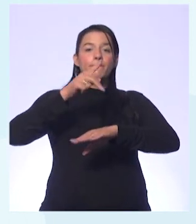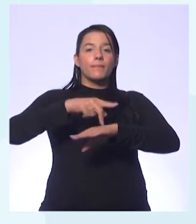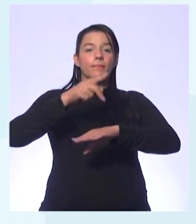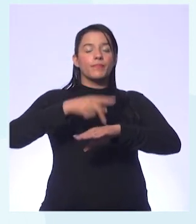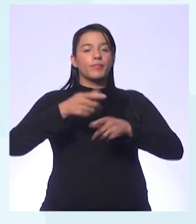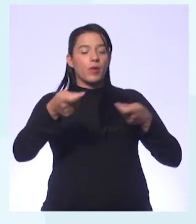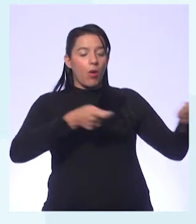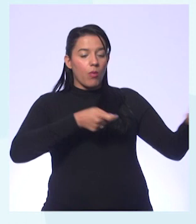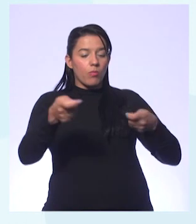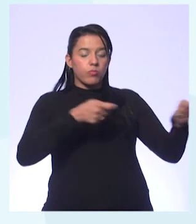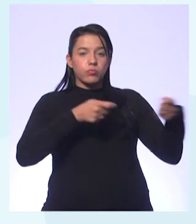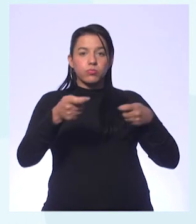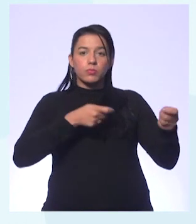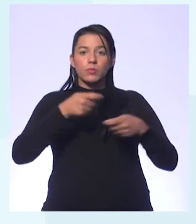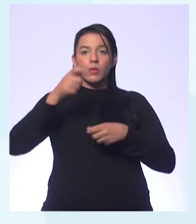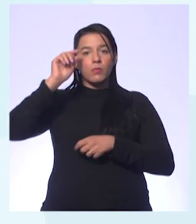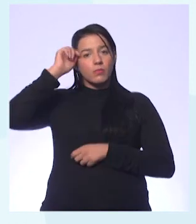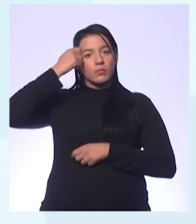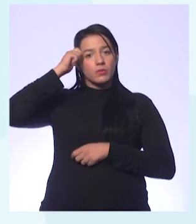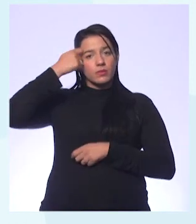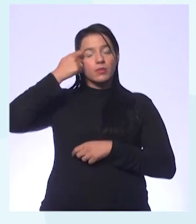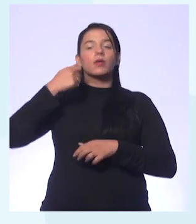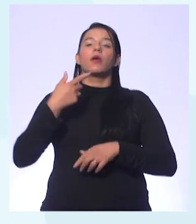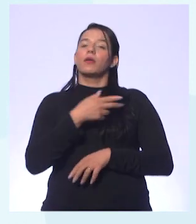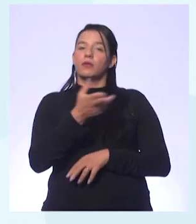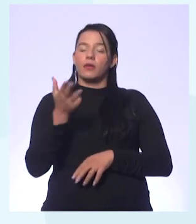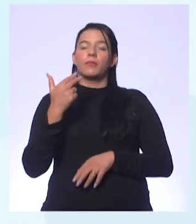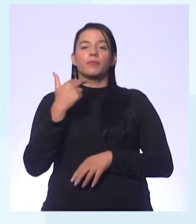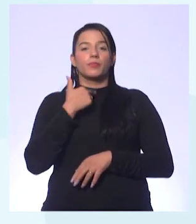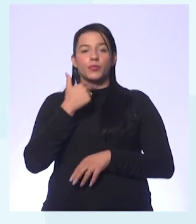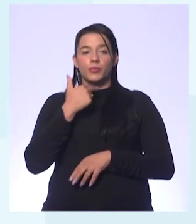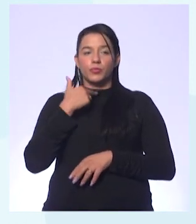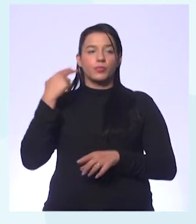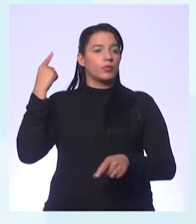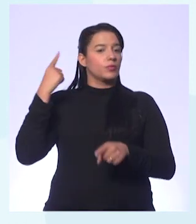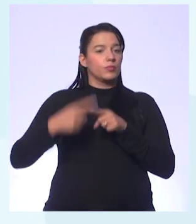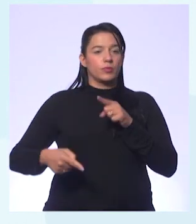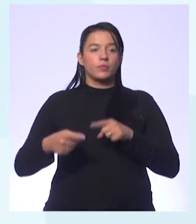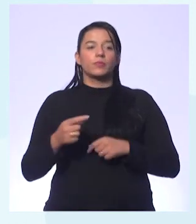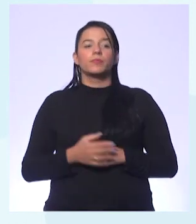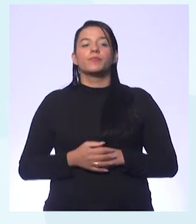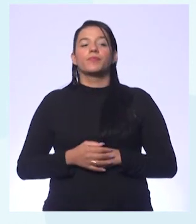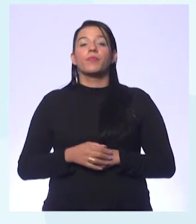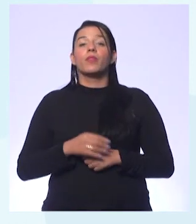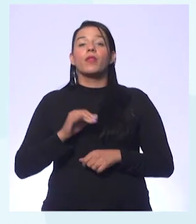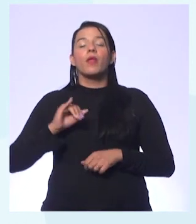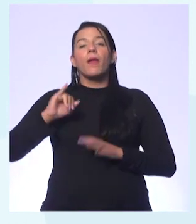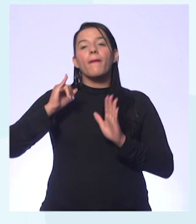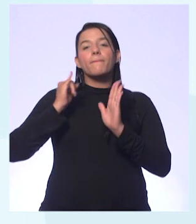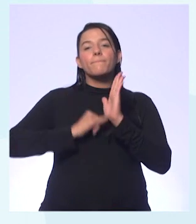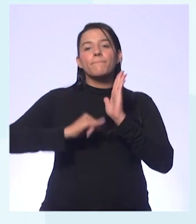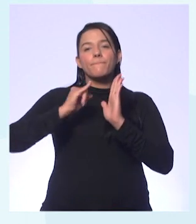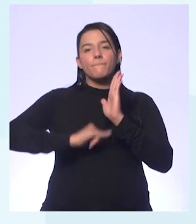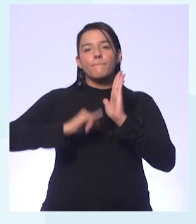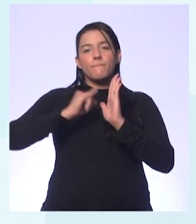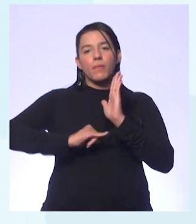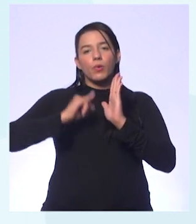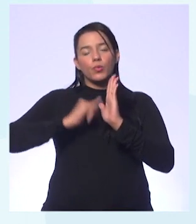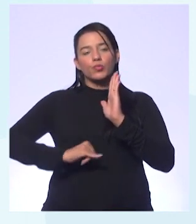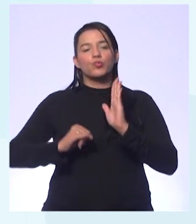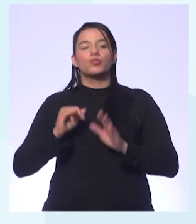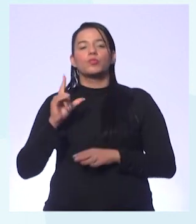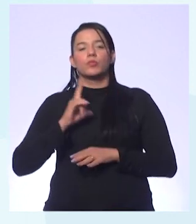traz todo o desenvolvimento para as indústrias, a gente falou isso na outra aula. Supressão de impostos sobre cereais. O pão